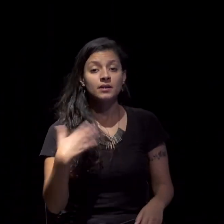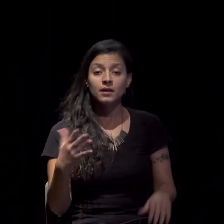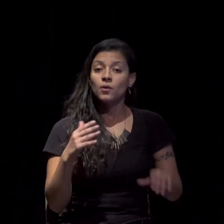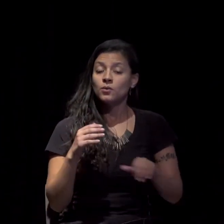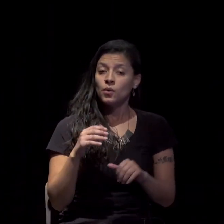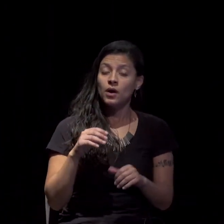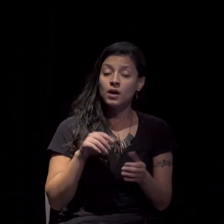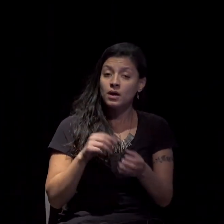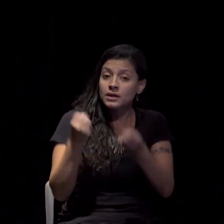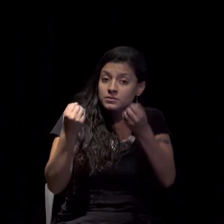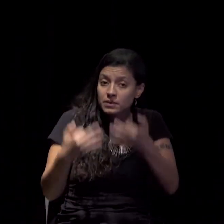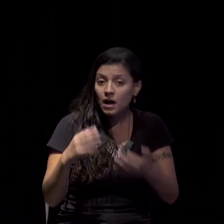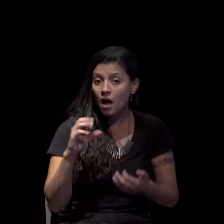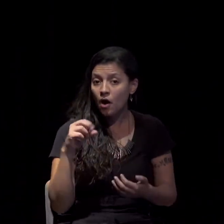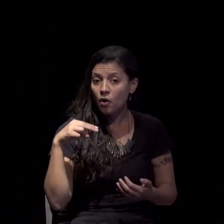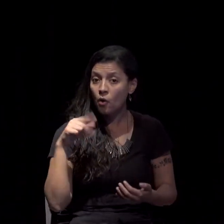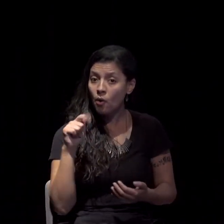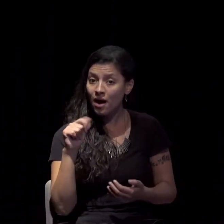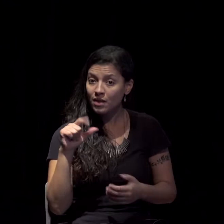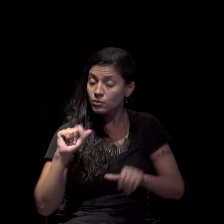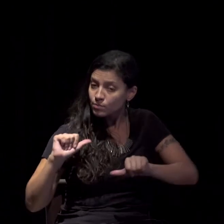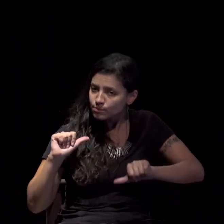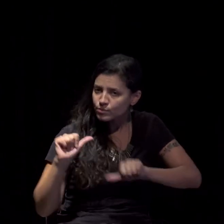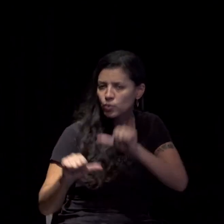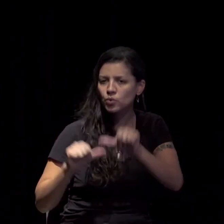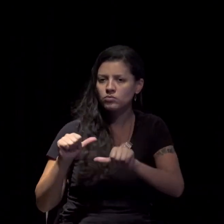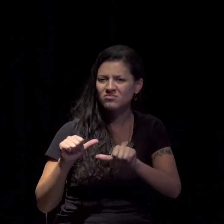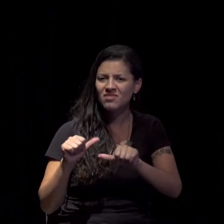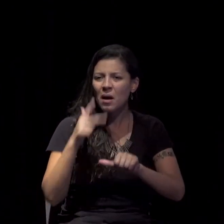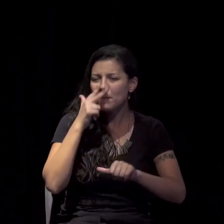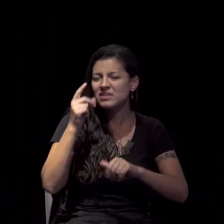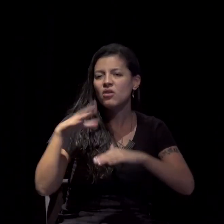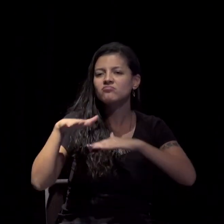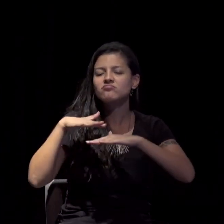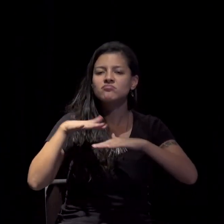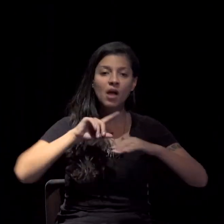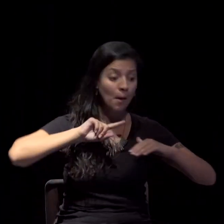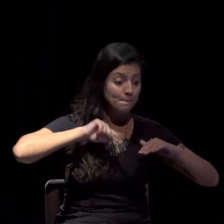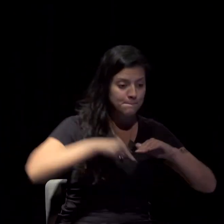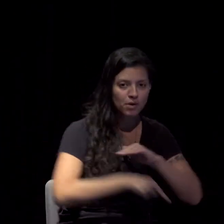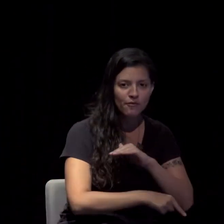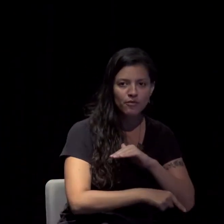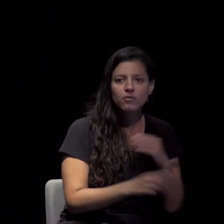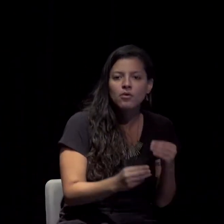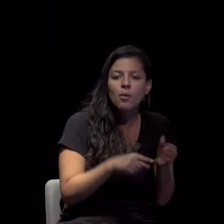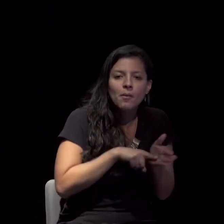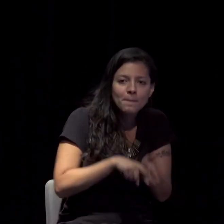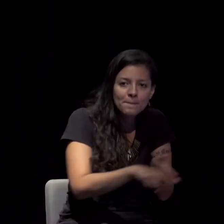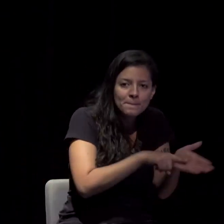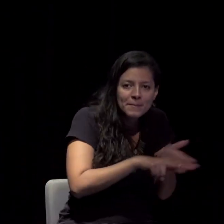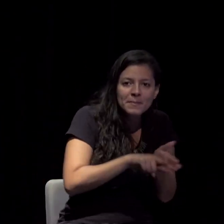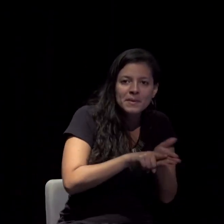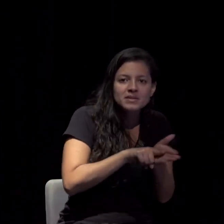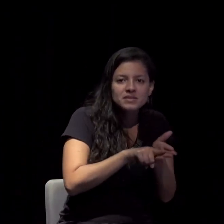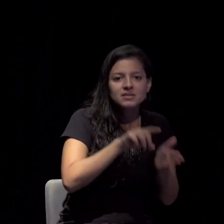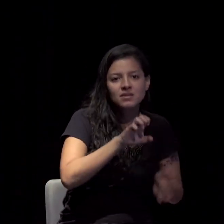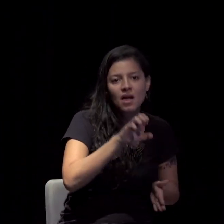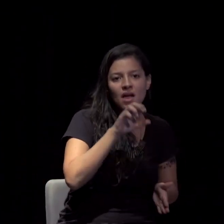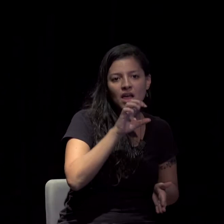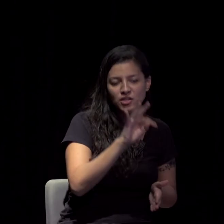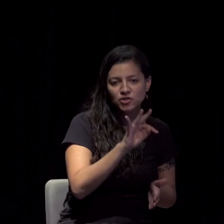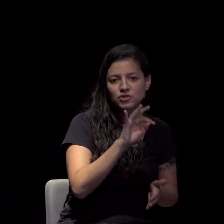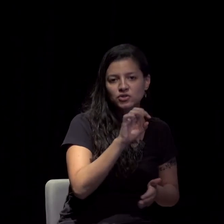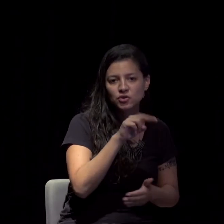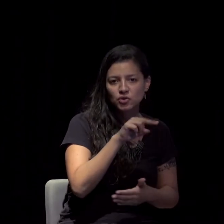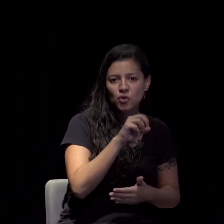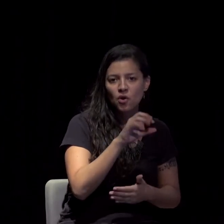superficialidade dos folcloristas para uma descrição densa, promovida pela etnografia. E outros campos de estudo também foram